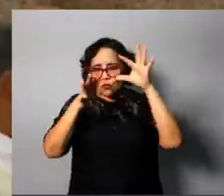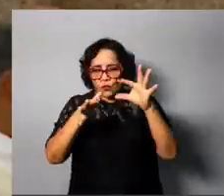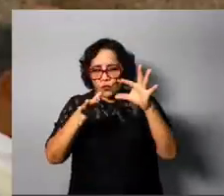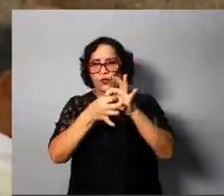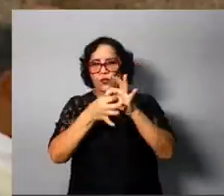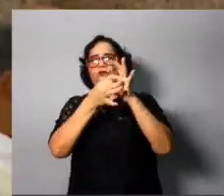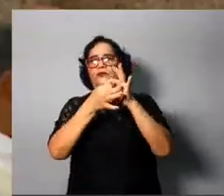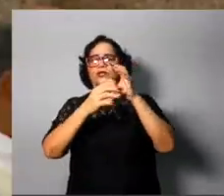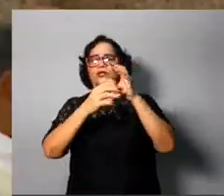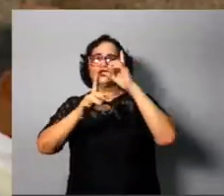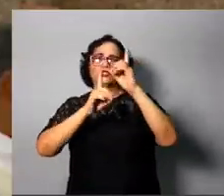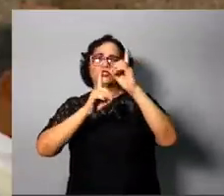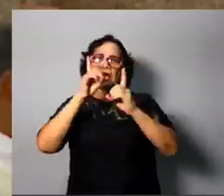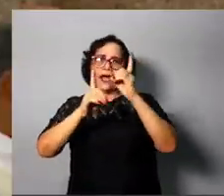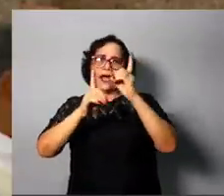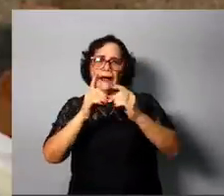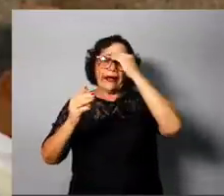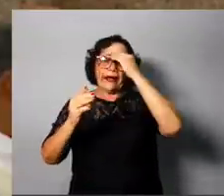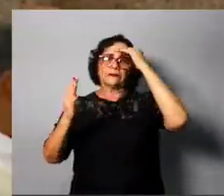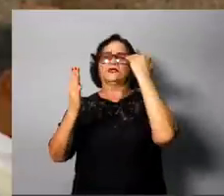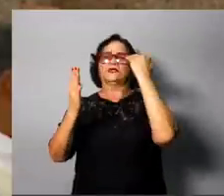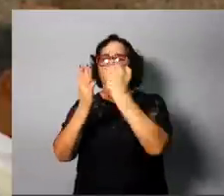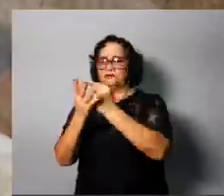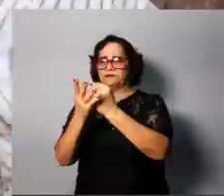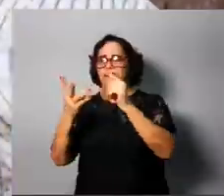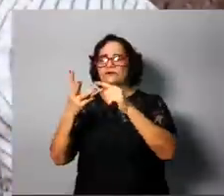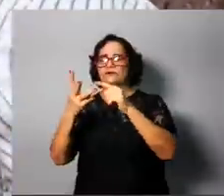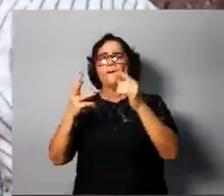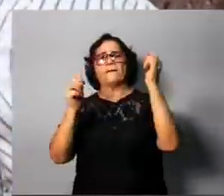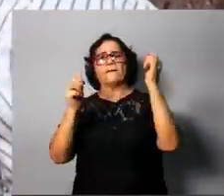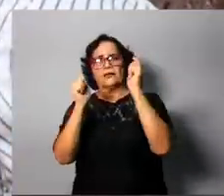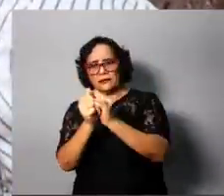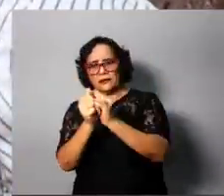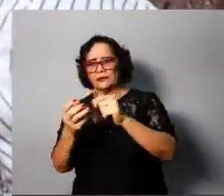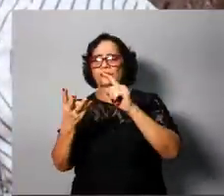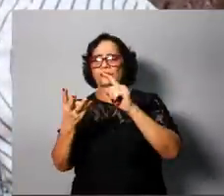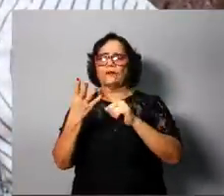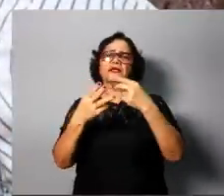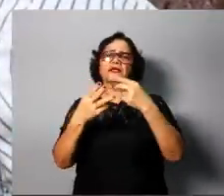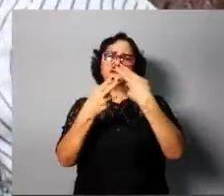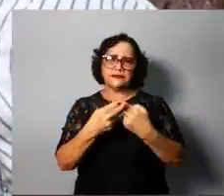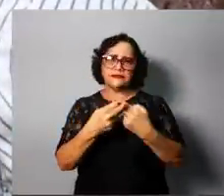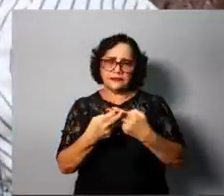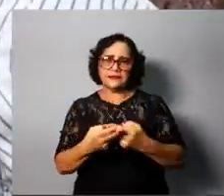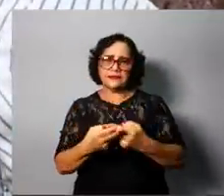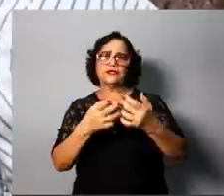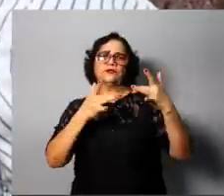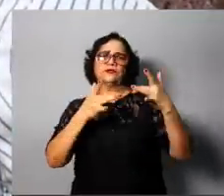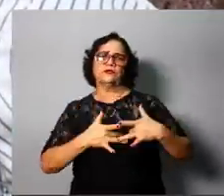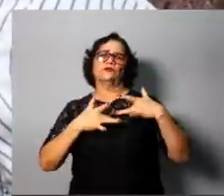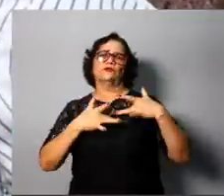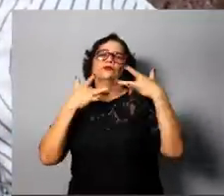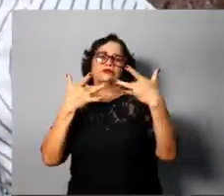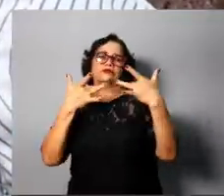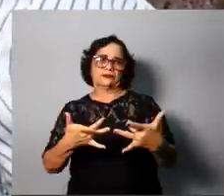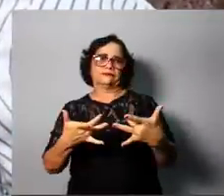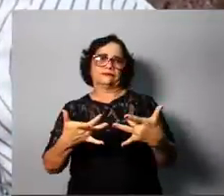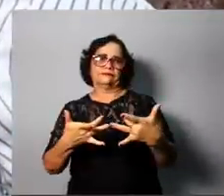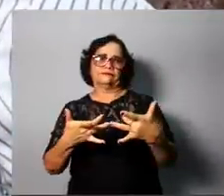de diálogo, de respeito, de perdão, de paciência, de benevolência.